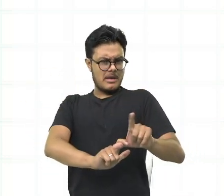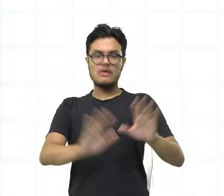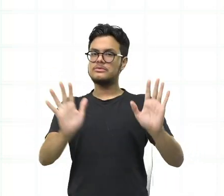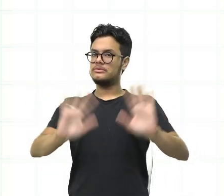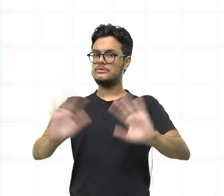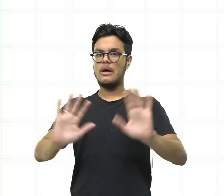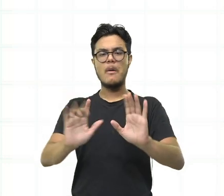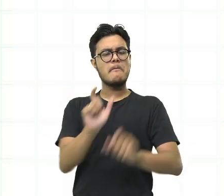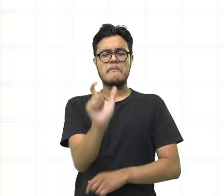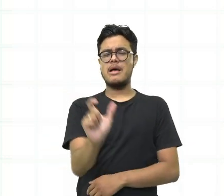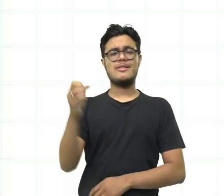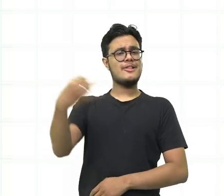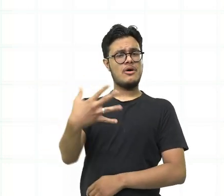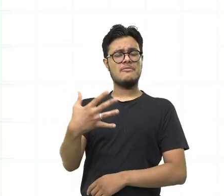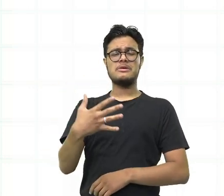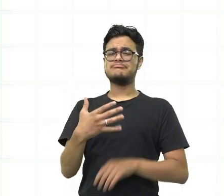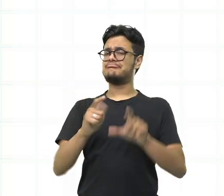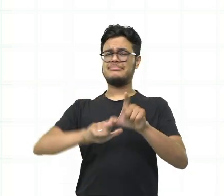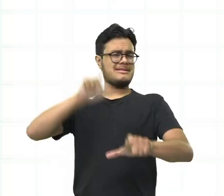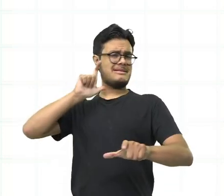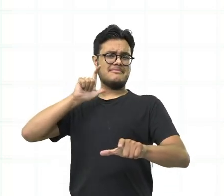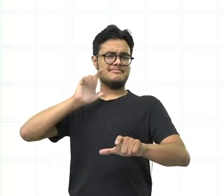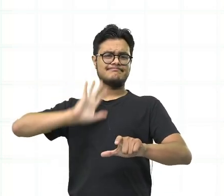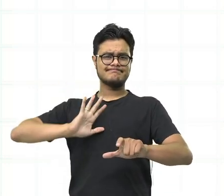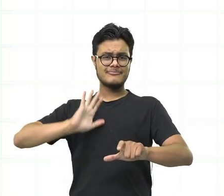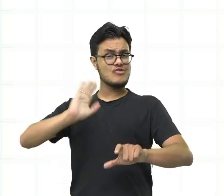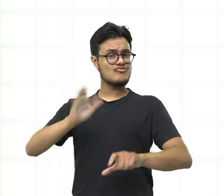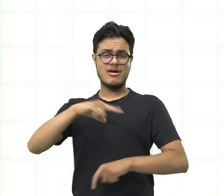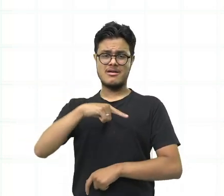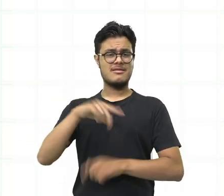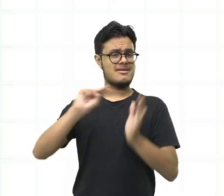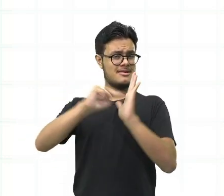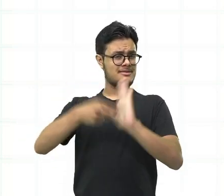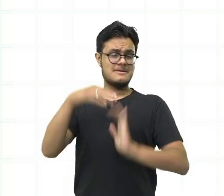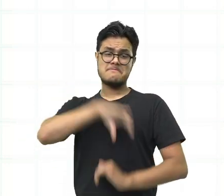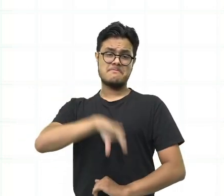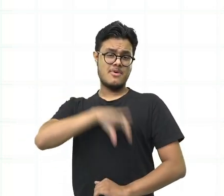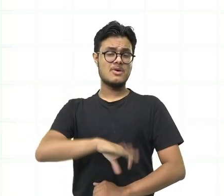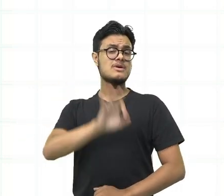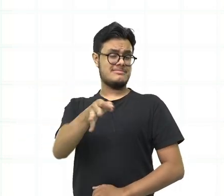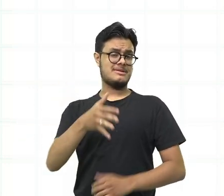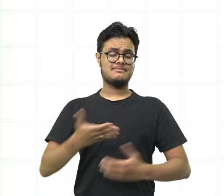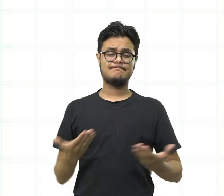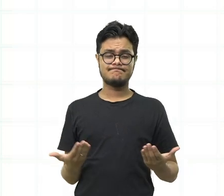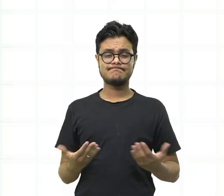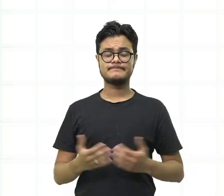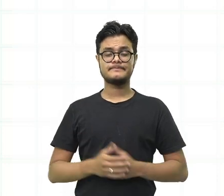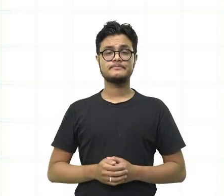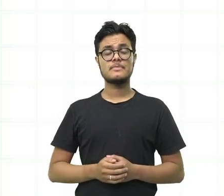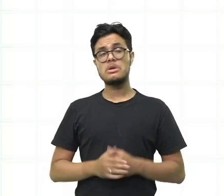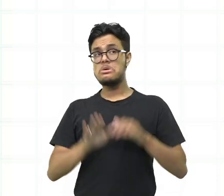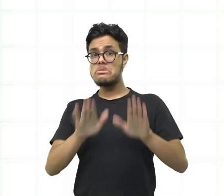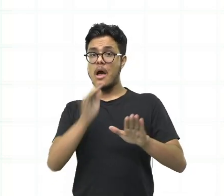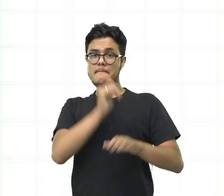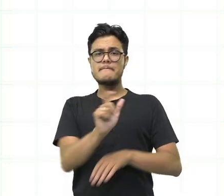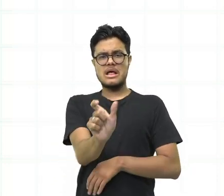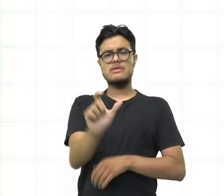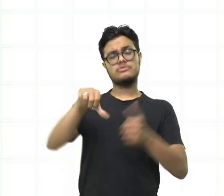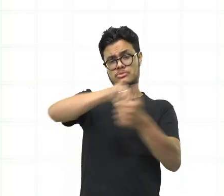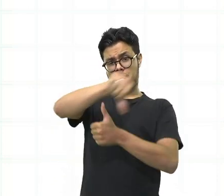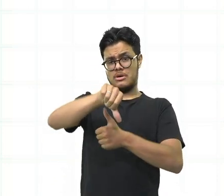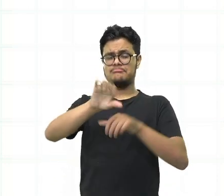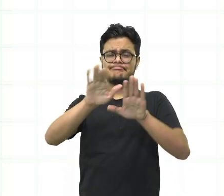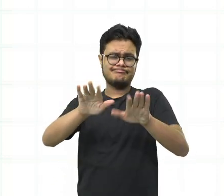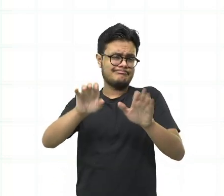esta palavra, para essa palavra, na verdade, continuar existindo. Ela vai existir, né? Vai sofrer alterações? Vai,